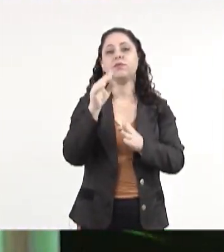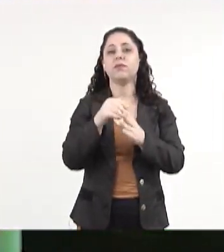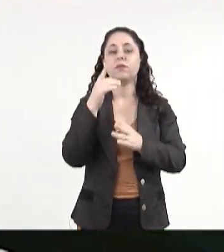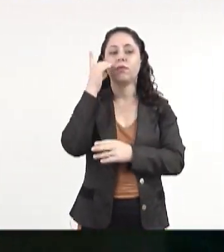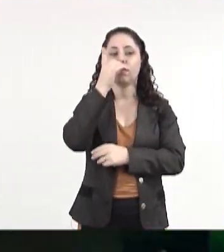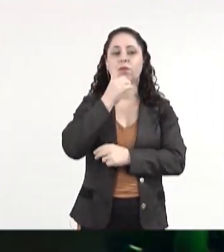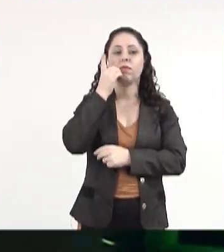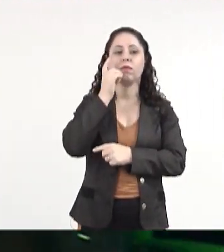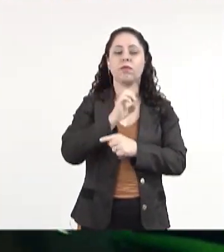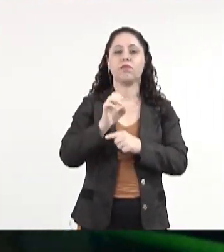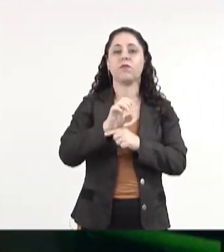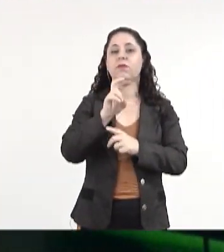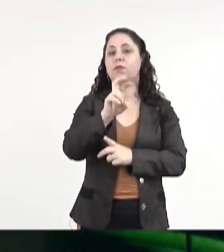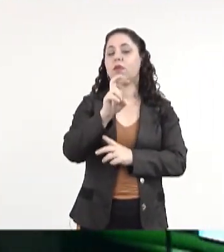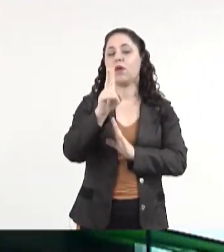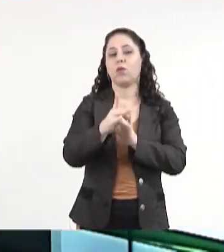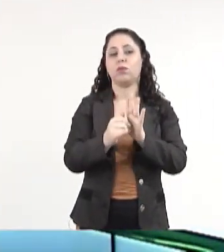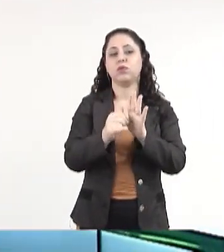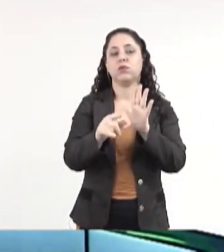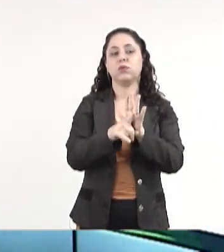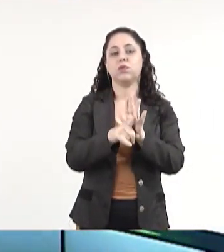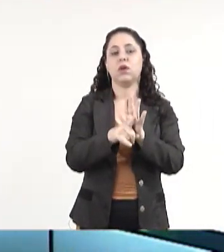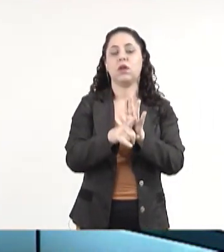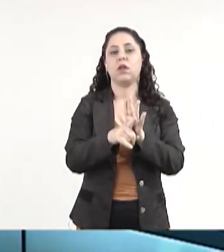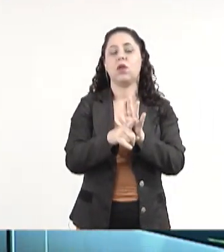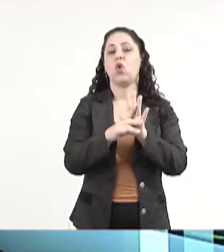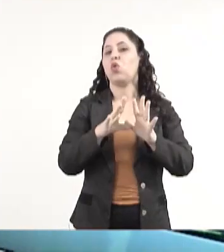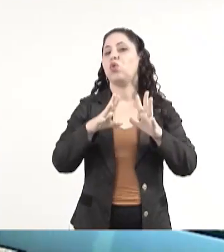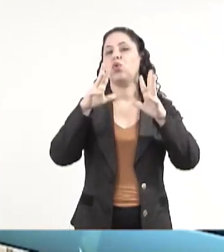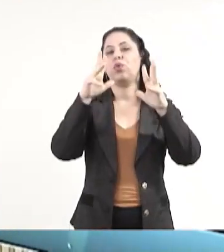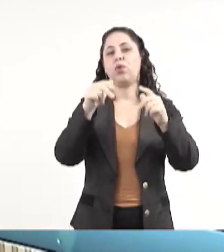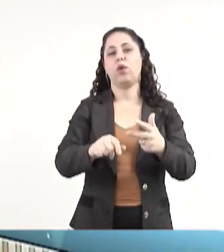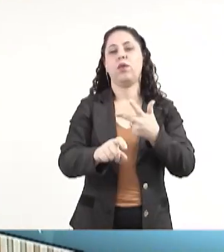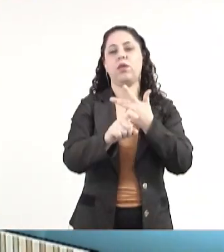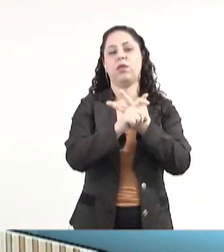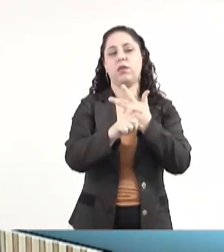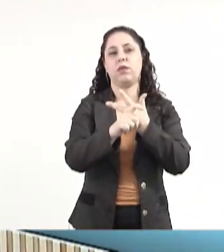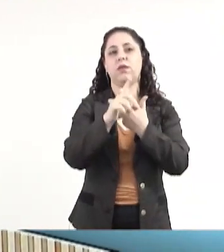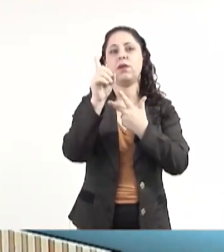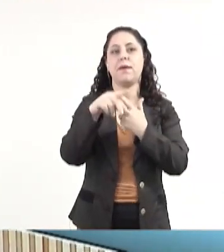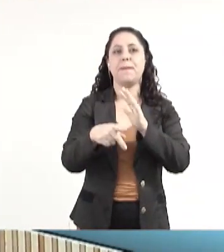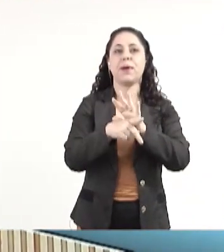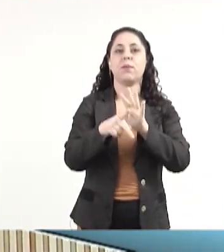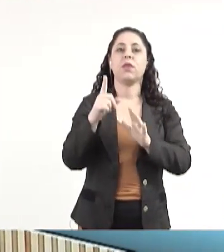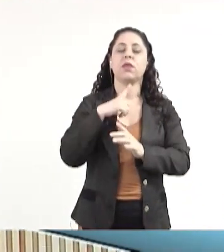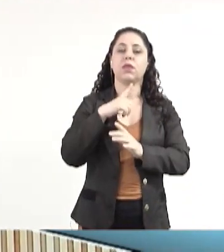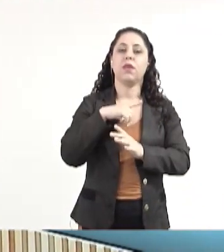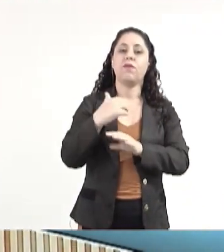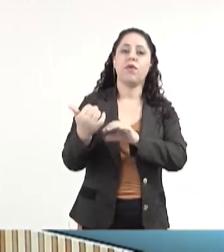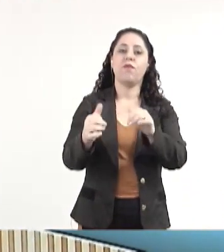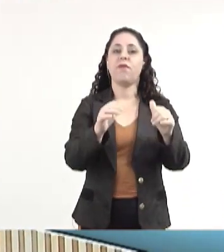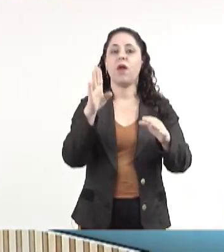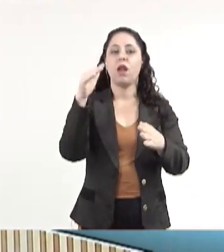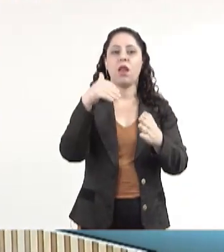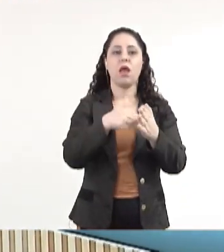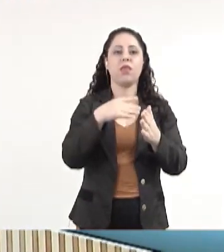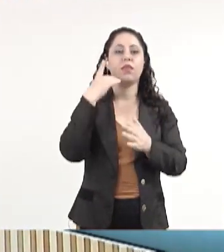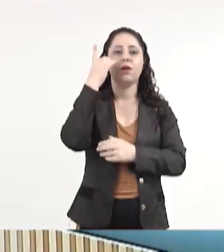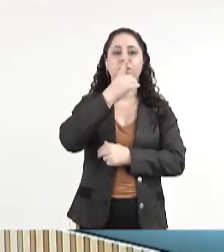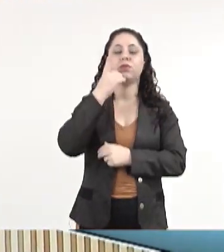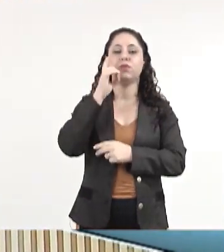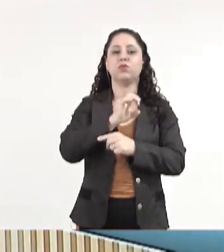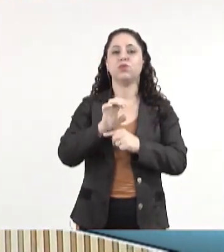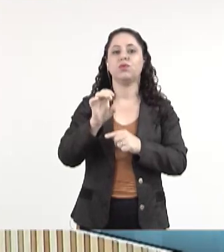pelos deputados estaduais, 5 matérias, todas elas do Poder Executivo, então receberam deliberação dos